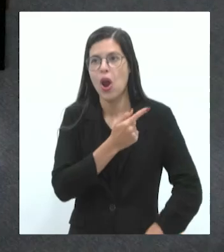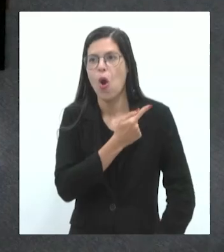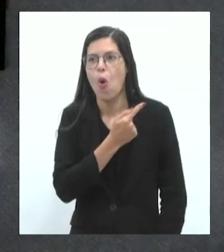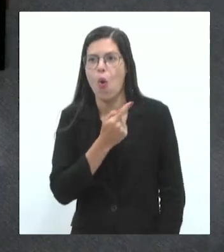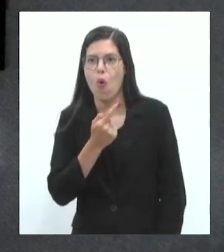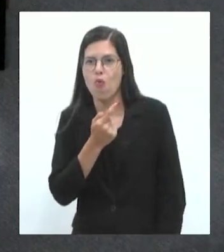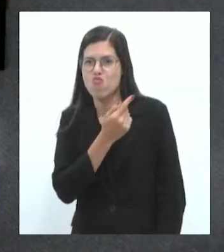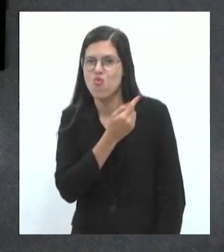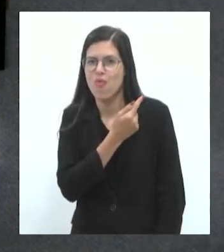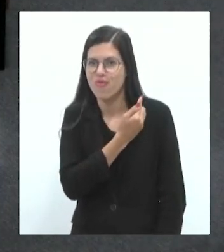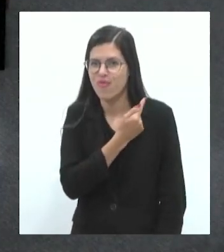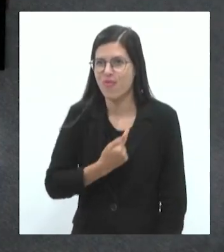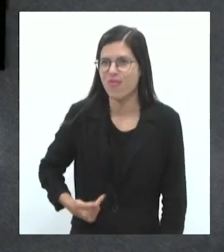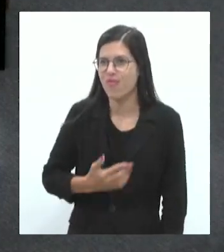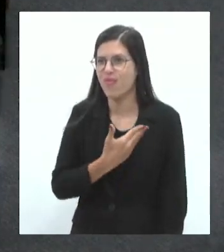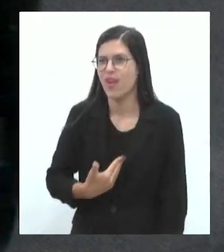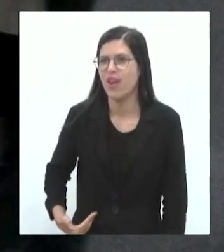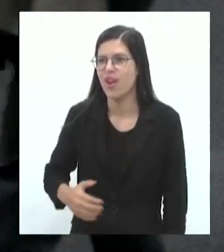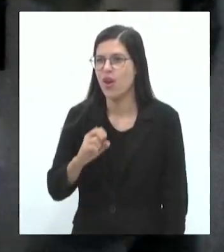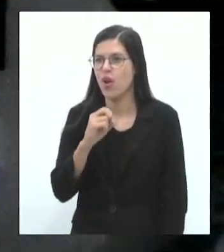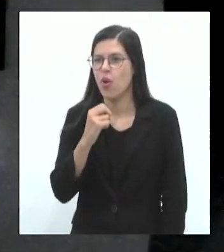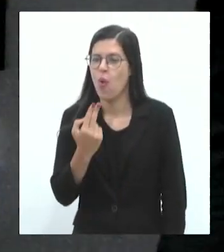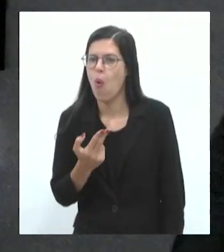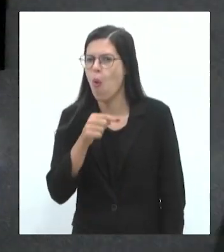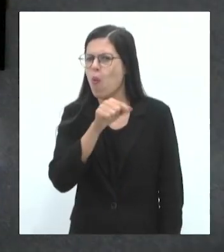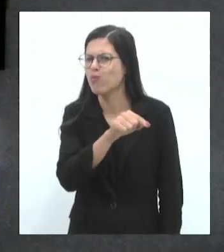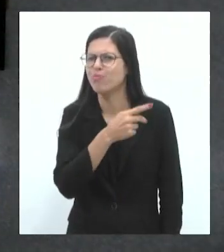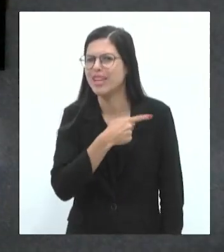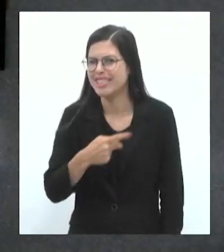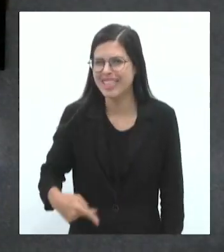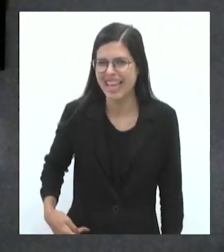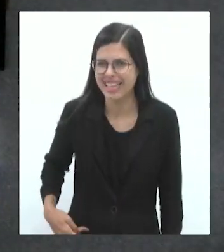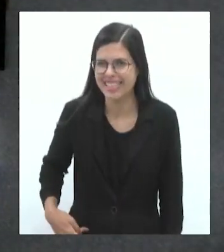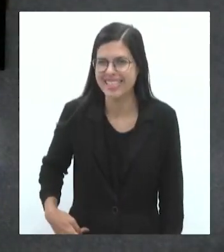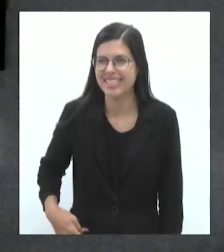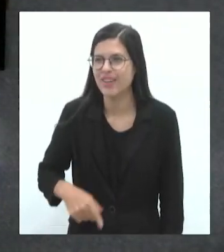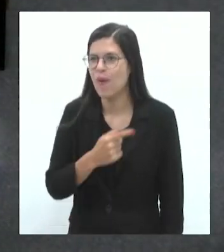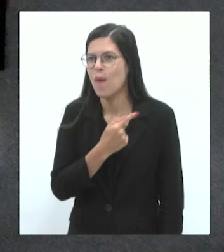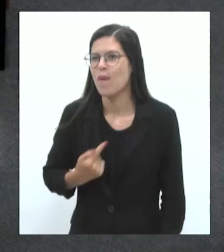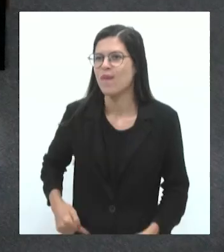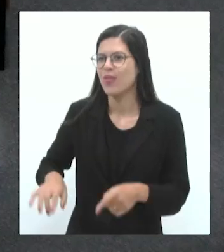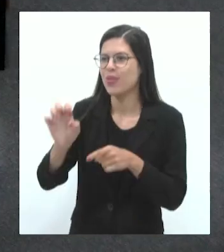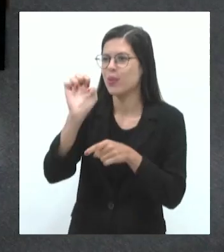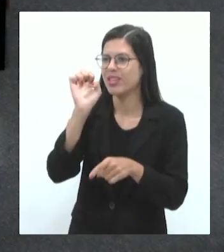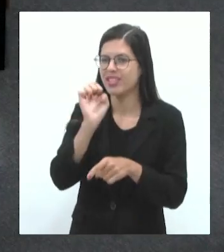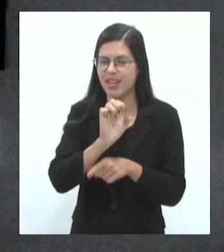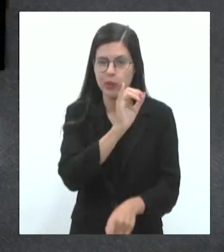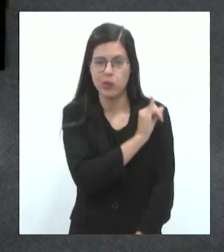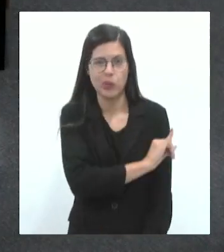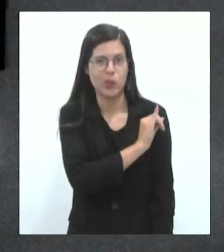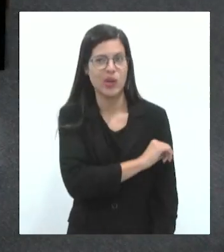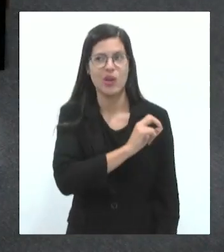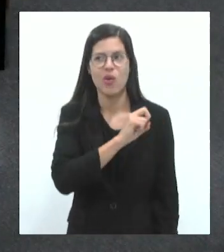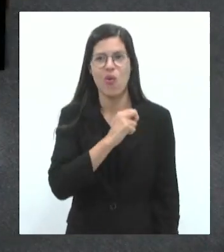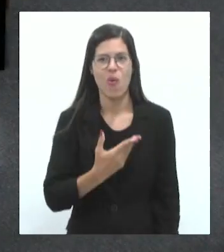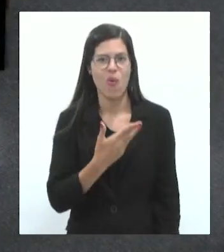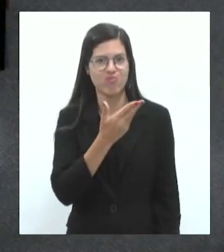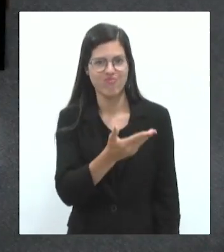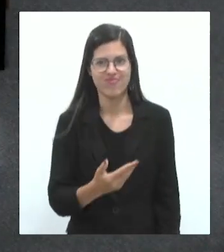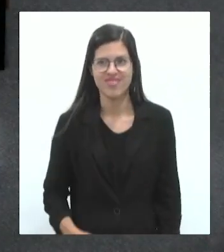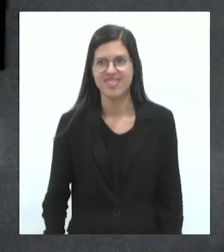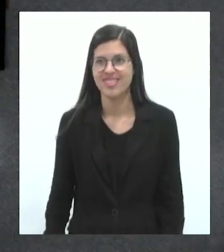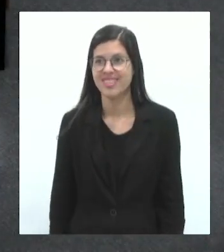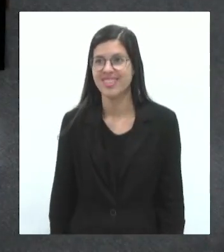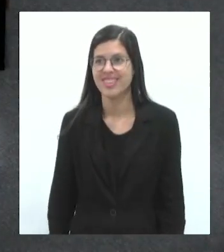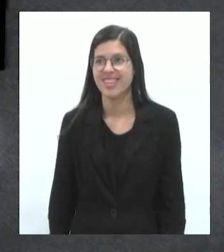é arrumadinho? Todo mundo tem essa pergunta. É o governo, o Estado do Rio ou Vossa Excelência? Quem é? Graças a